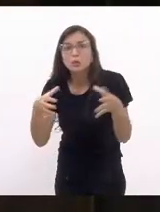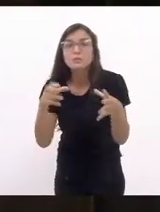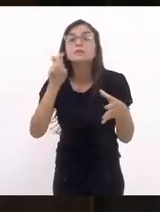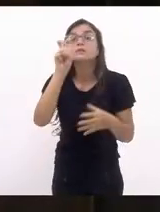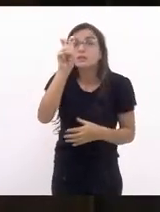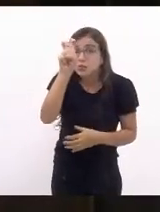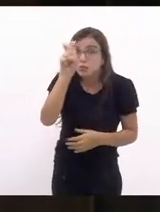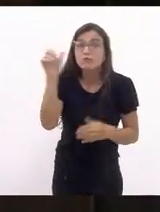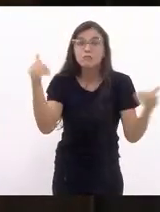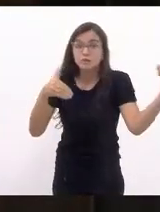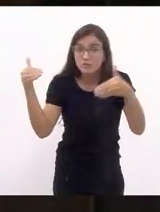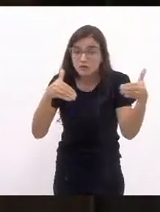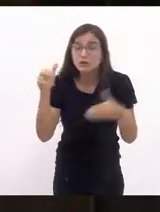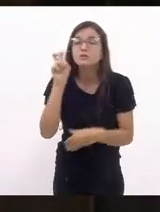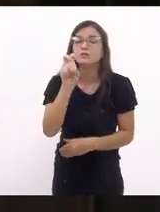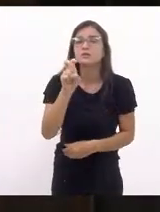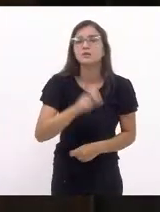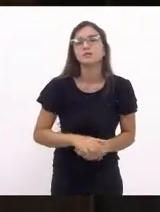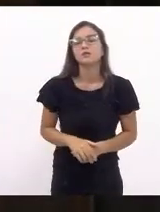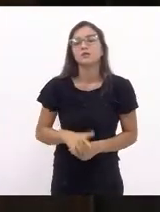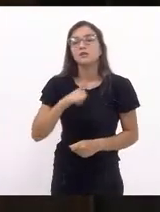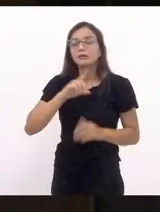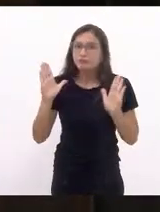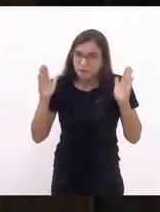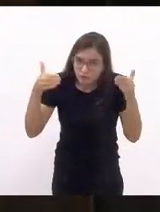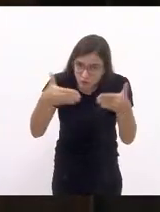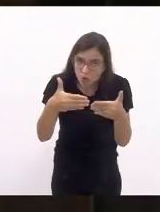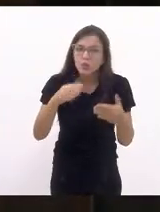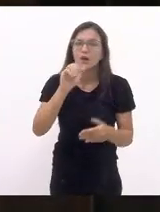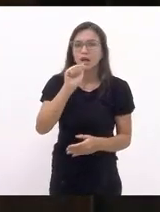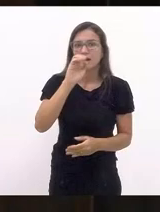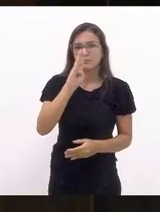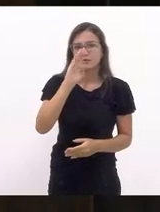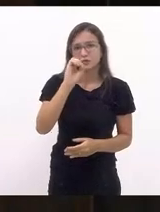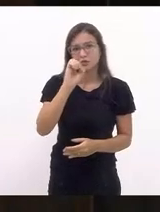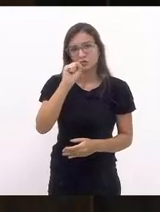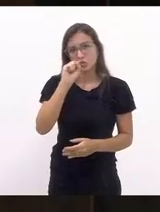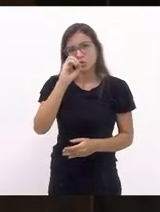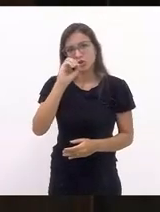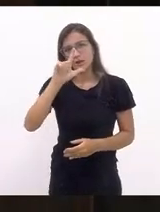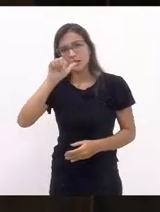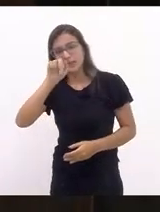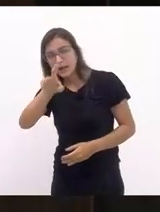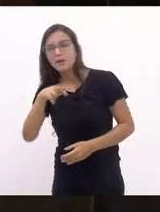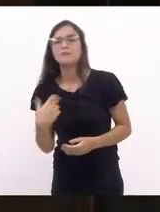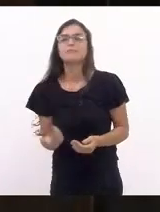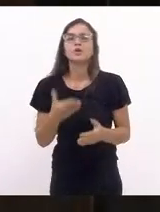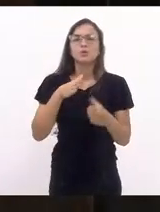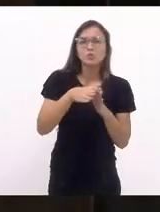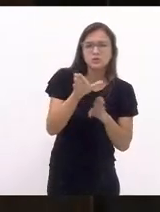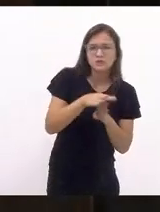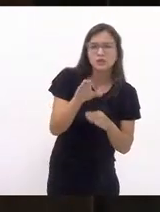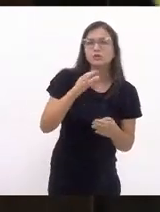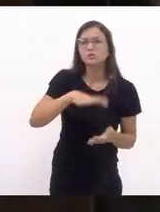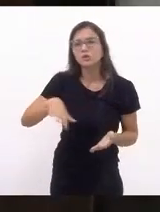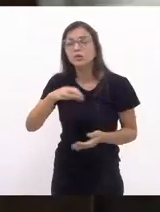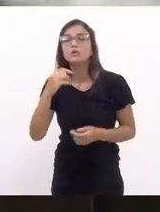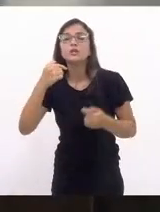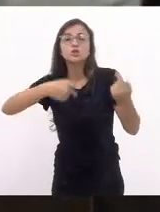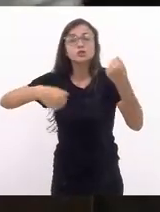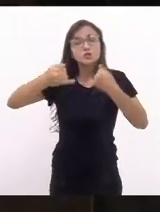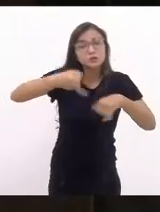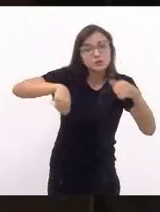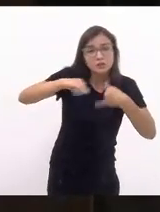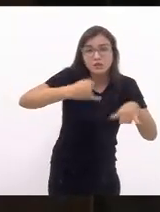compõem a i a o perdão que compõem o fórum absolar Conselho Regional de química Faetec IFRJ e uma